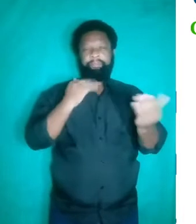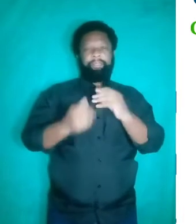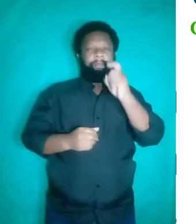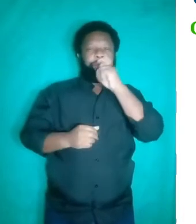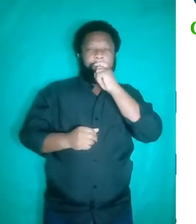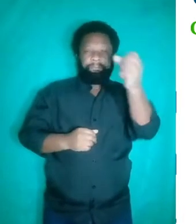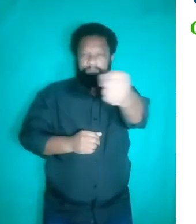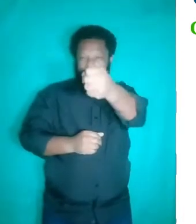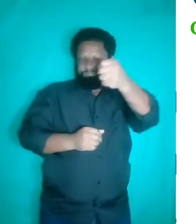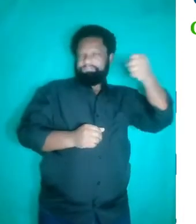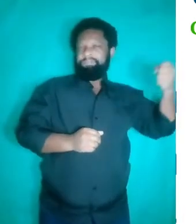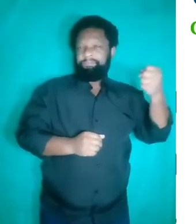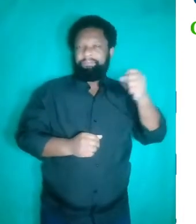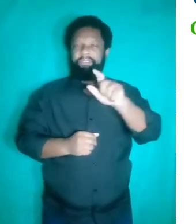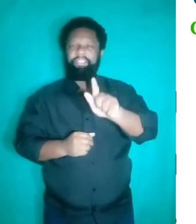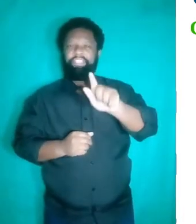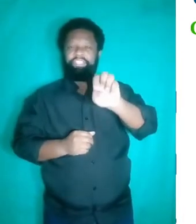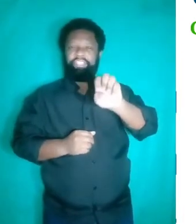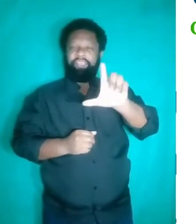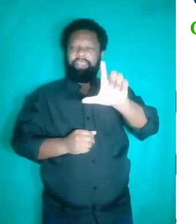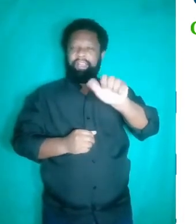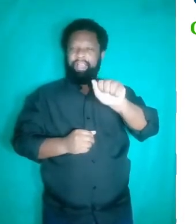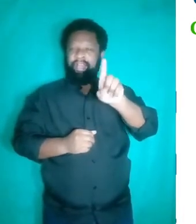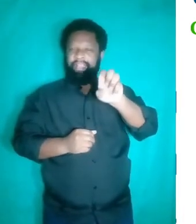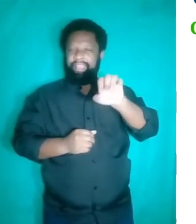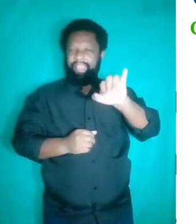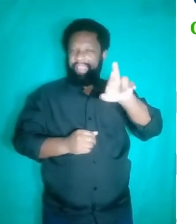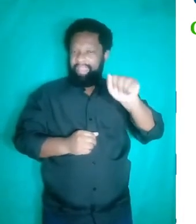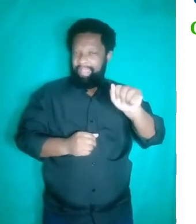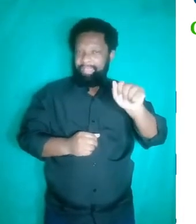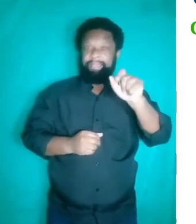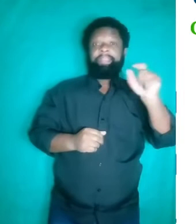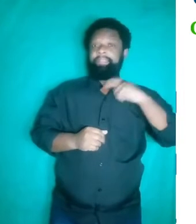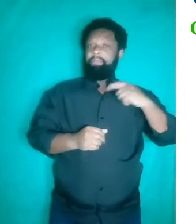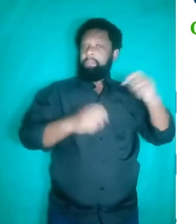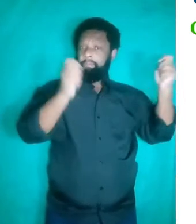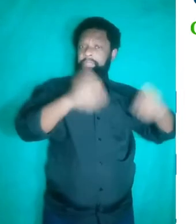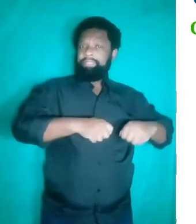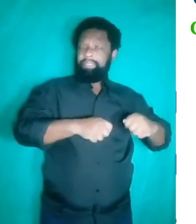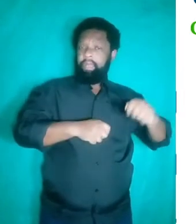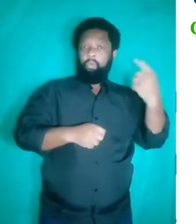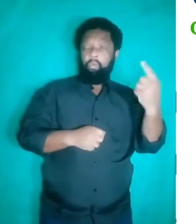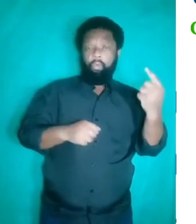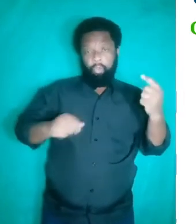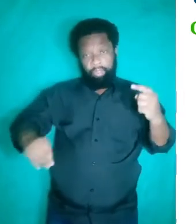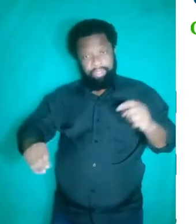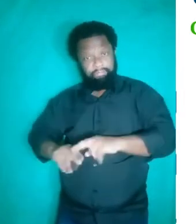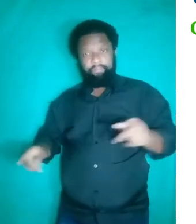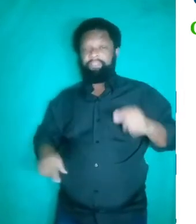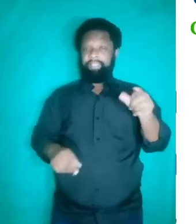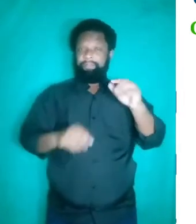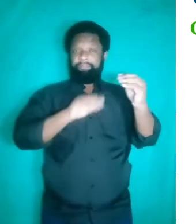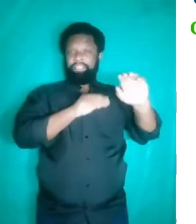exemplo, a geladeira, aquelas geladeiras antigas que tem um potencial específico e a Terra tem um outro. E quando você